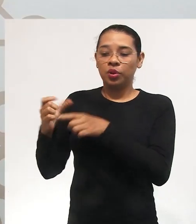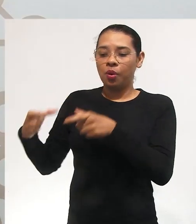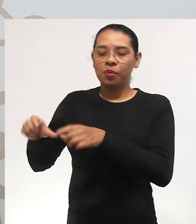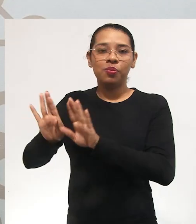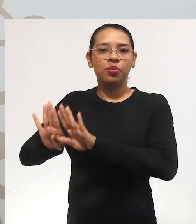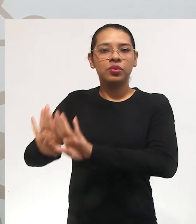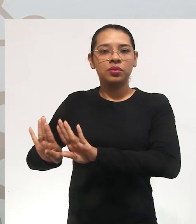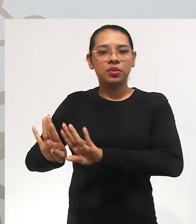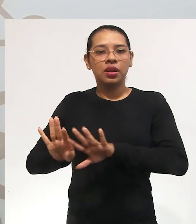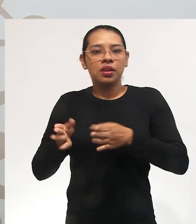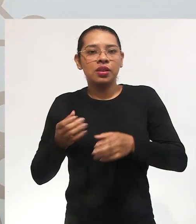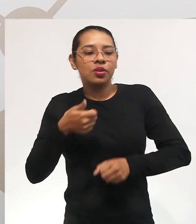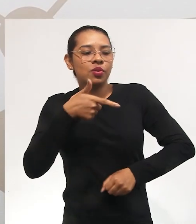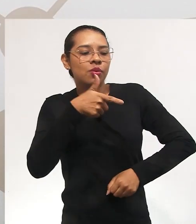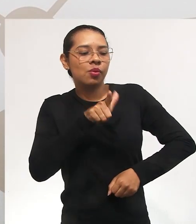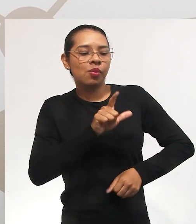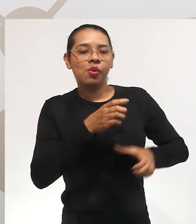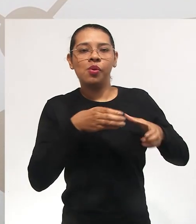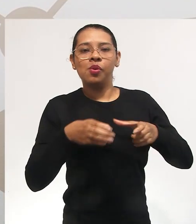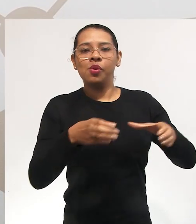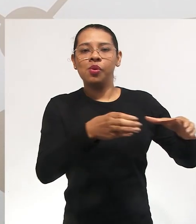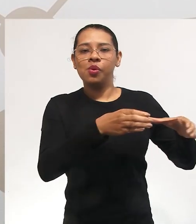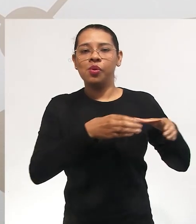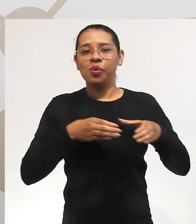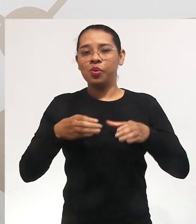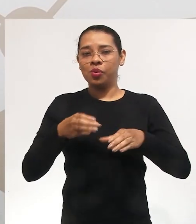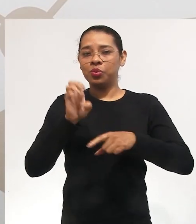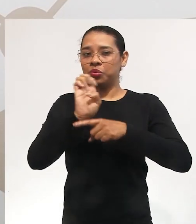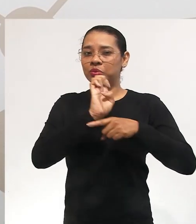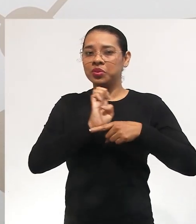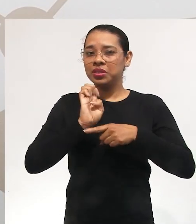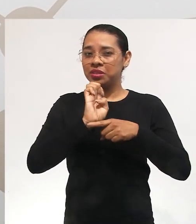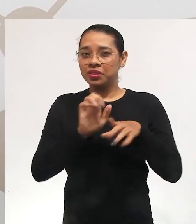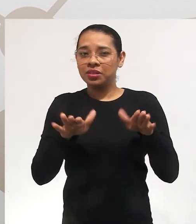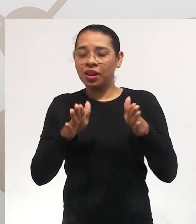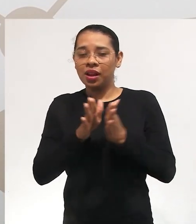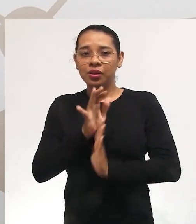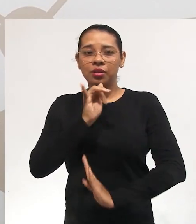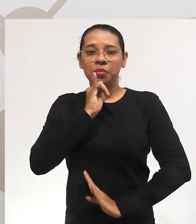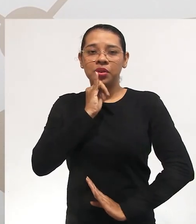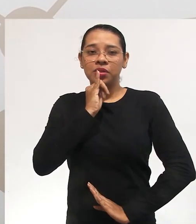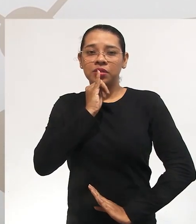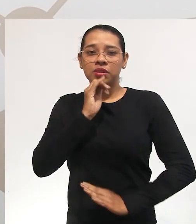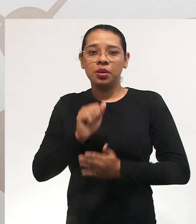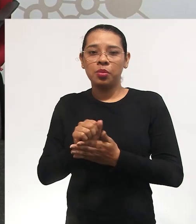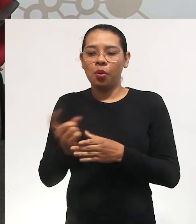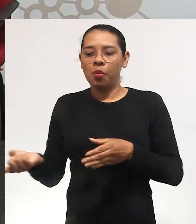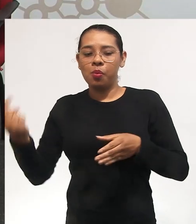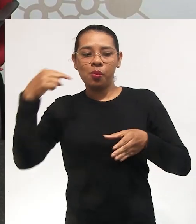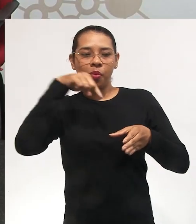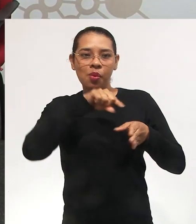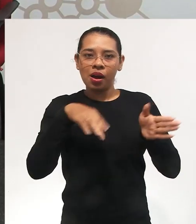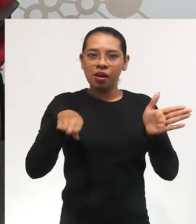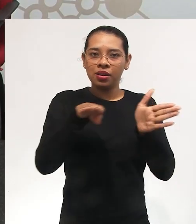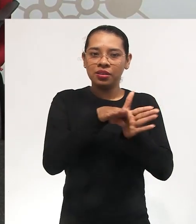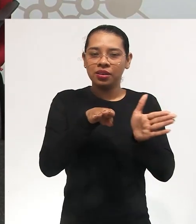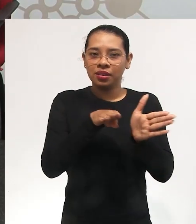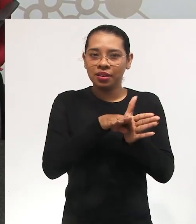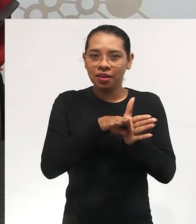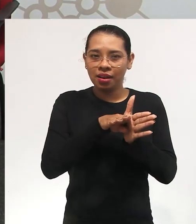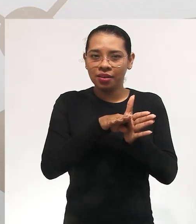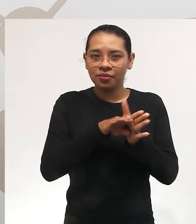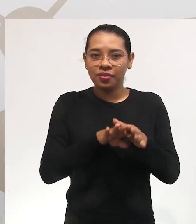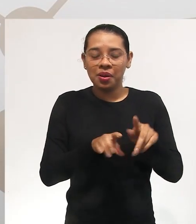que nós recebíamos alunos desses outros estados, eles não sabiam nada, é como se Rondônia não existisse, porque no mapa deles se